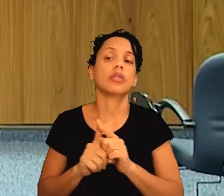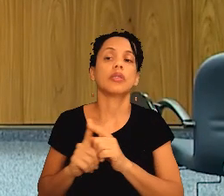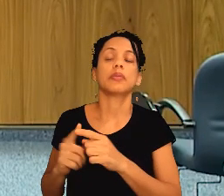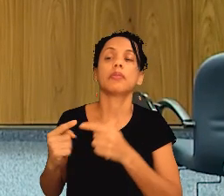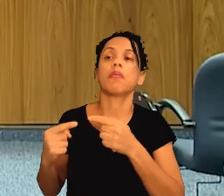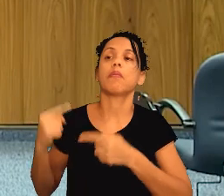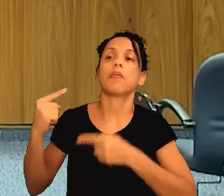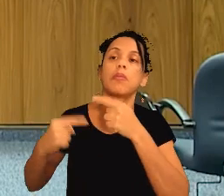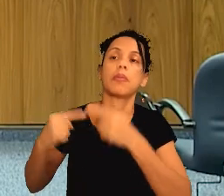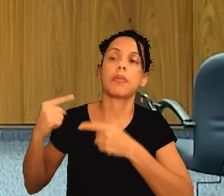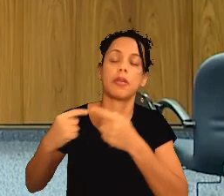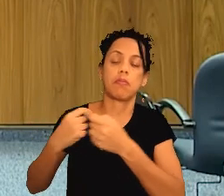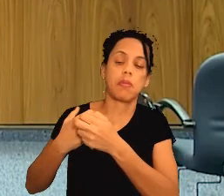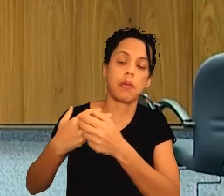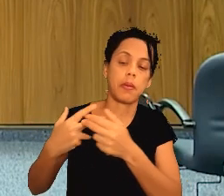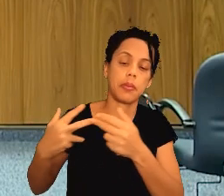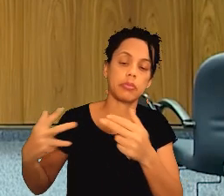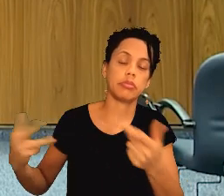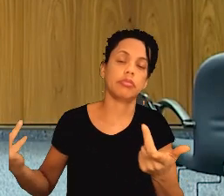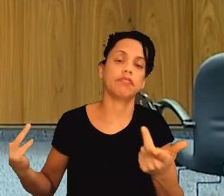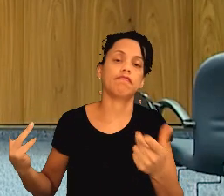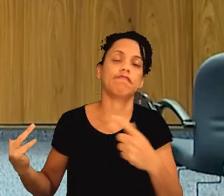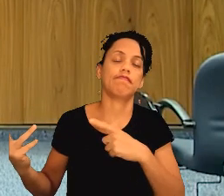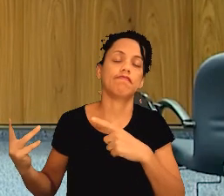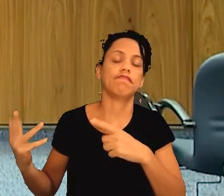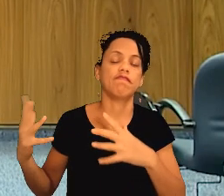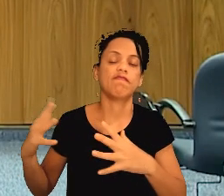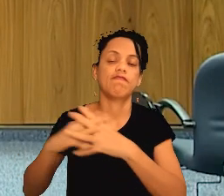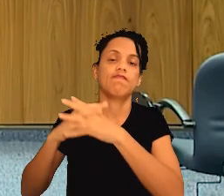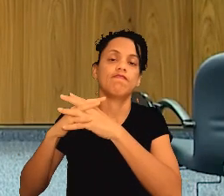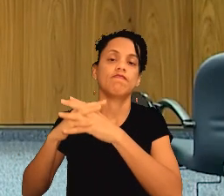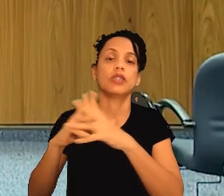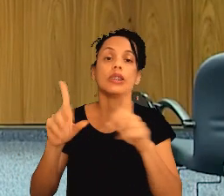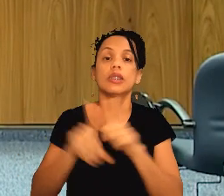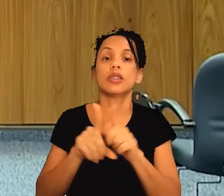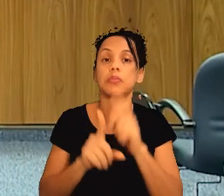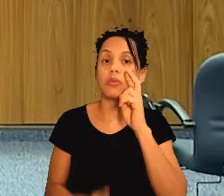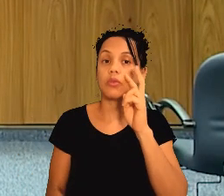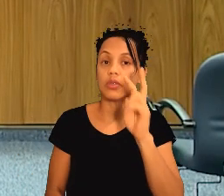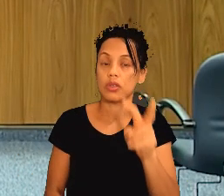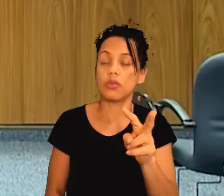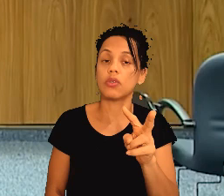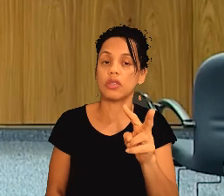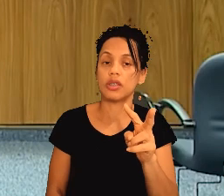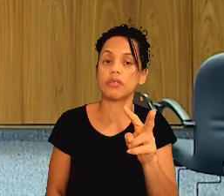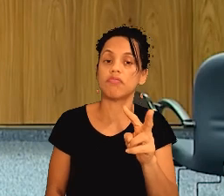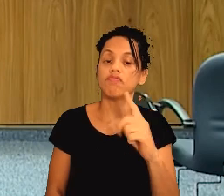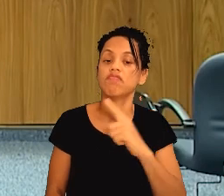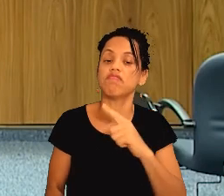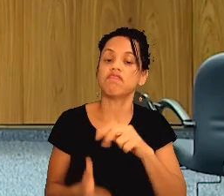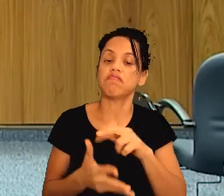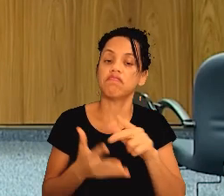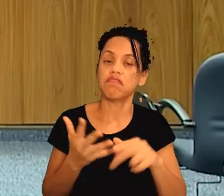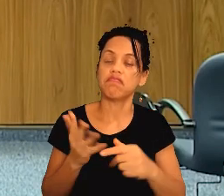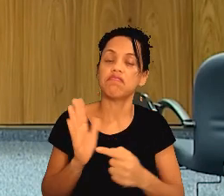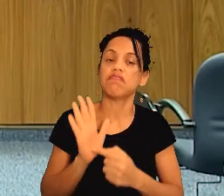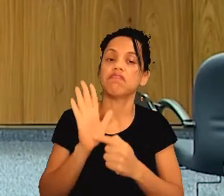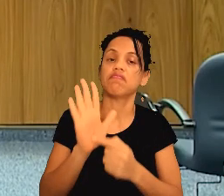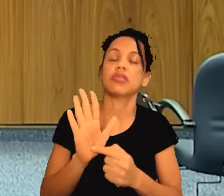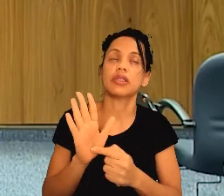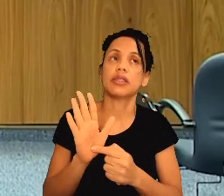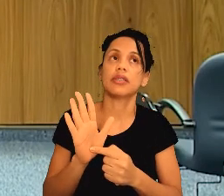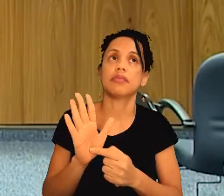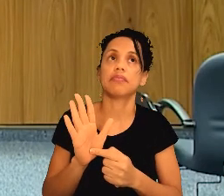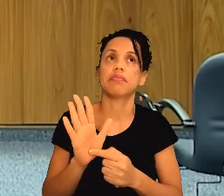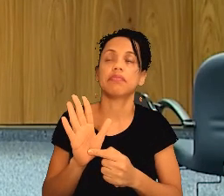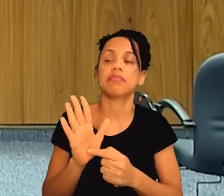que discute casos concretos, né? Tem também, vocês vão ver, tem vários pareceres,